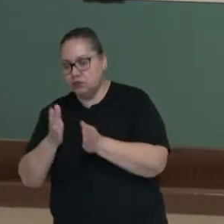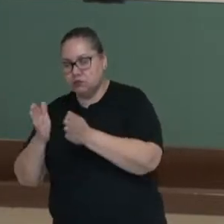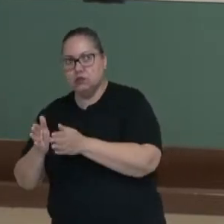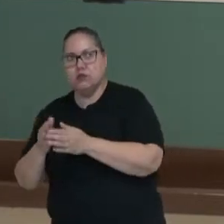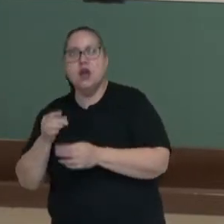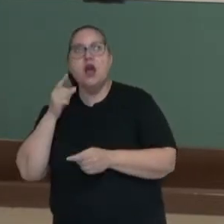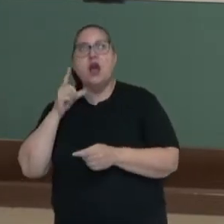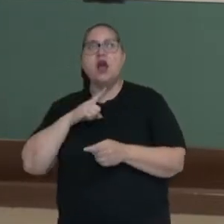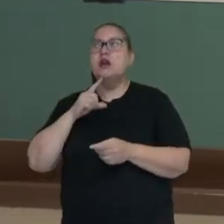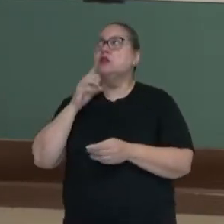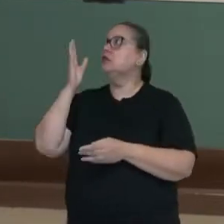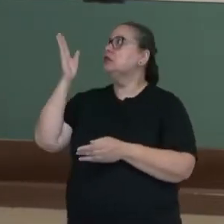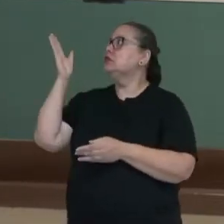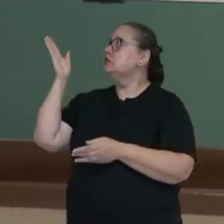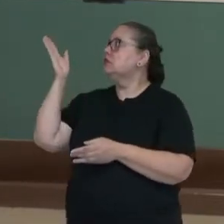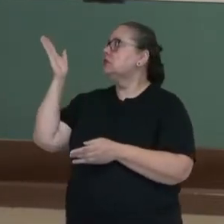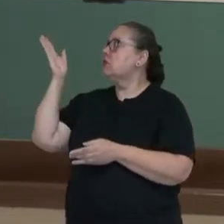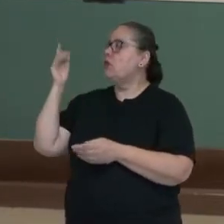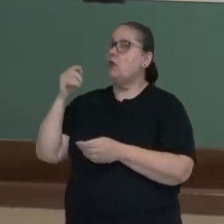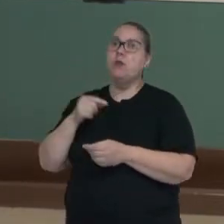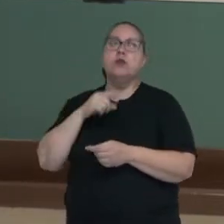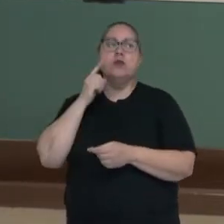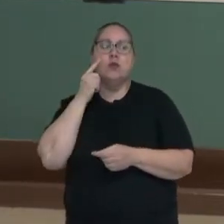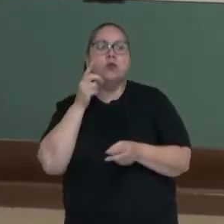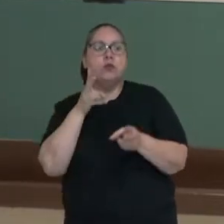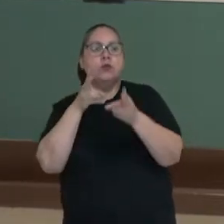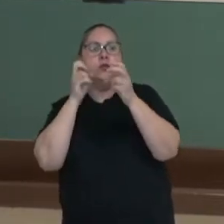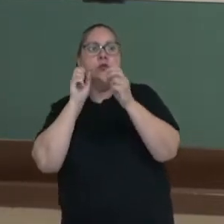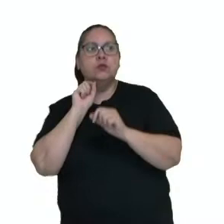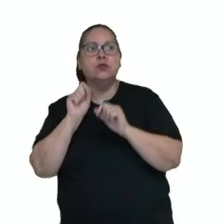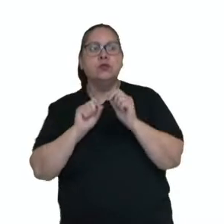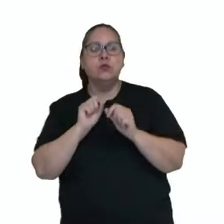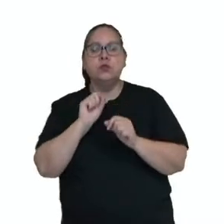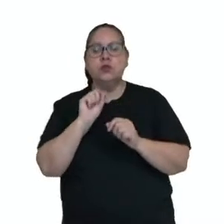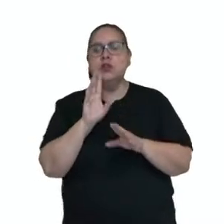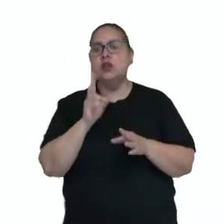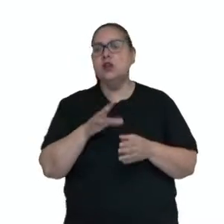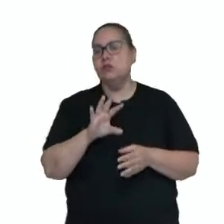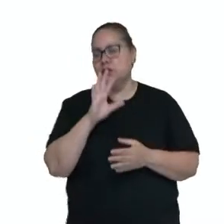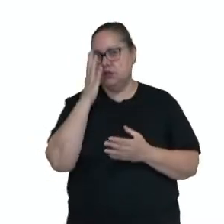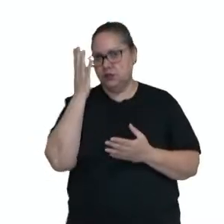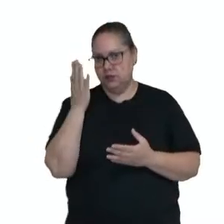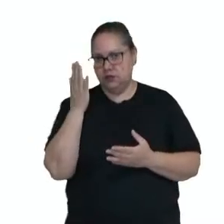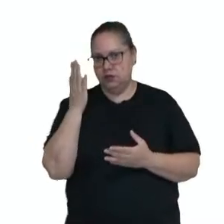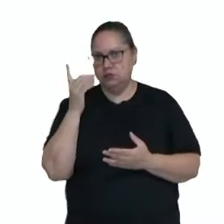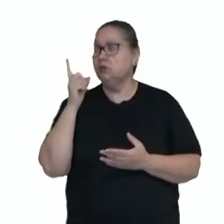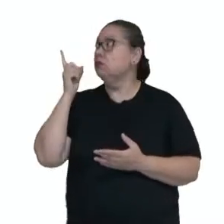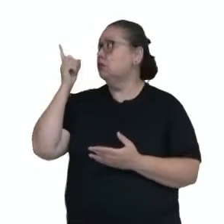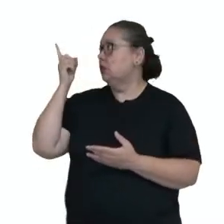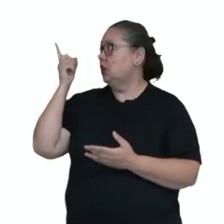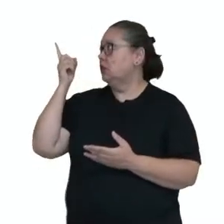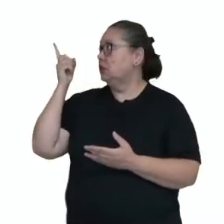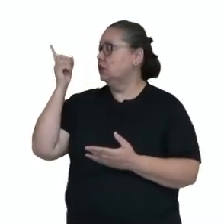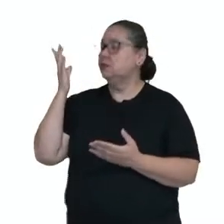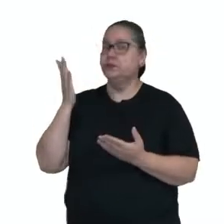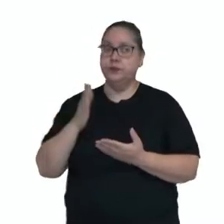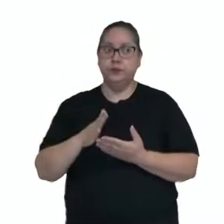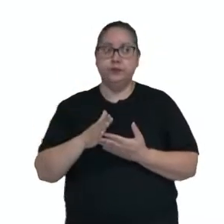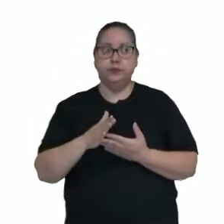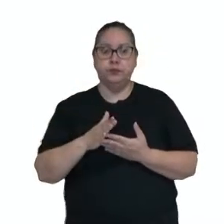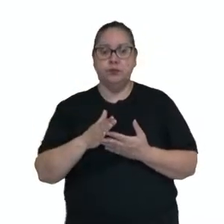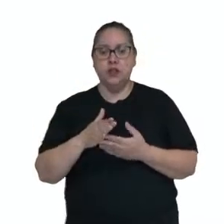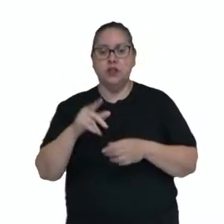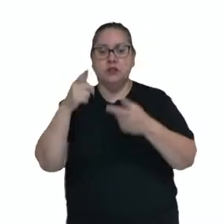aqui nós temos uma imagem. Vamos observar? Então, o que será que aconteceu nessa situação,